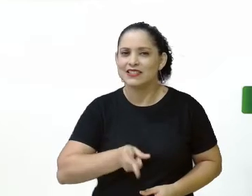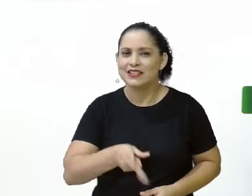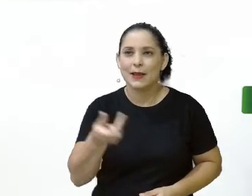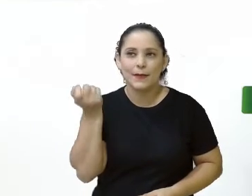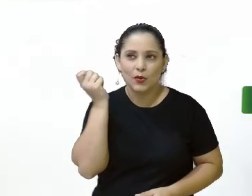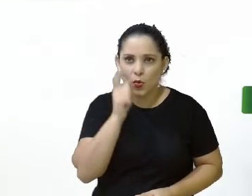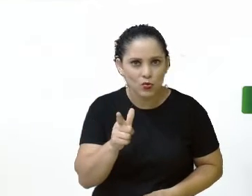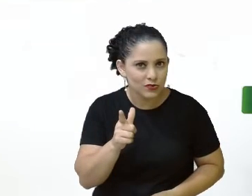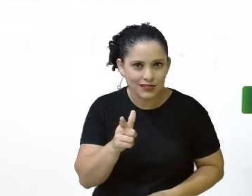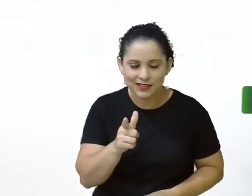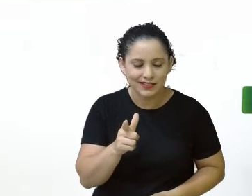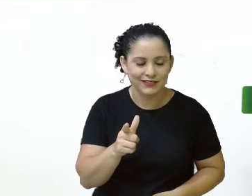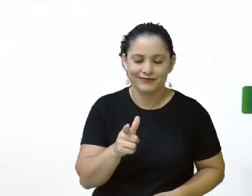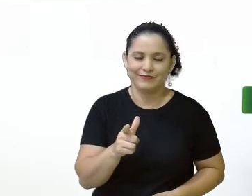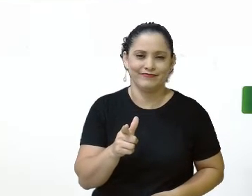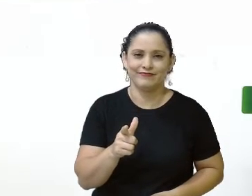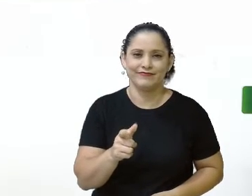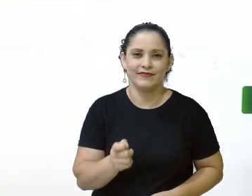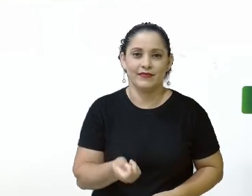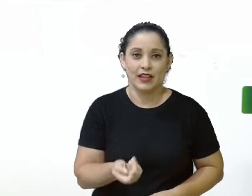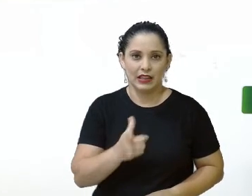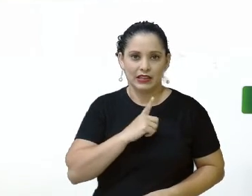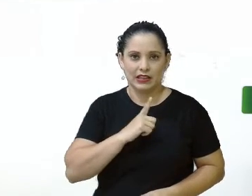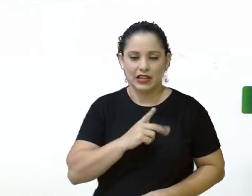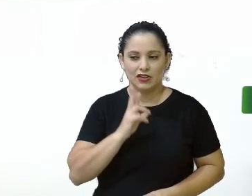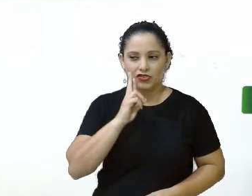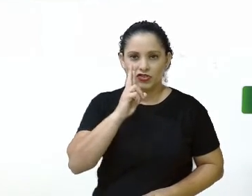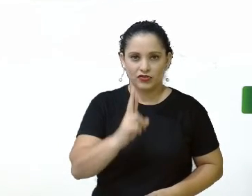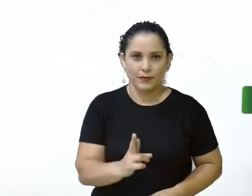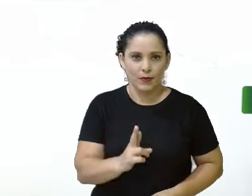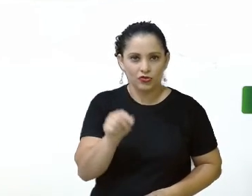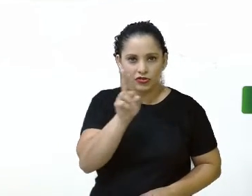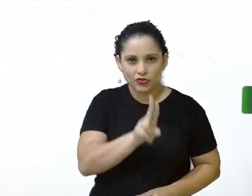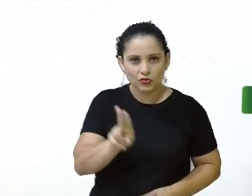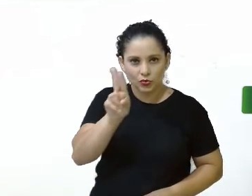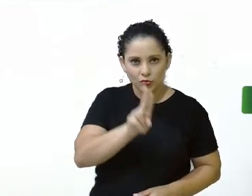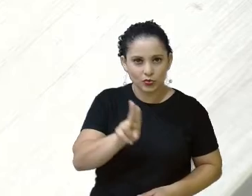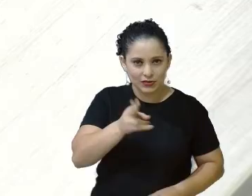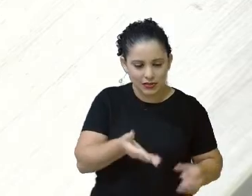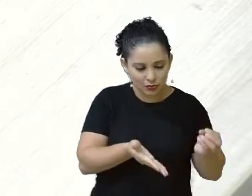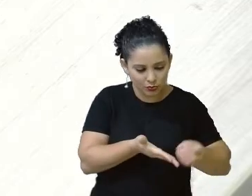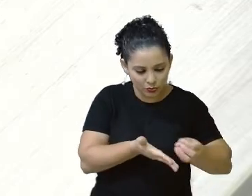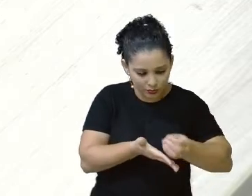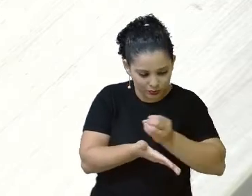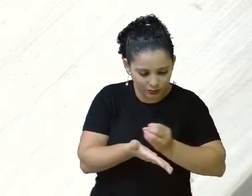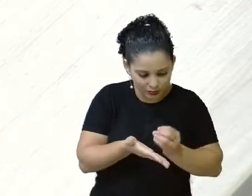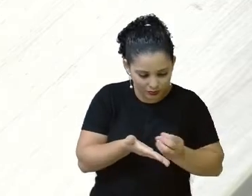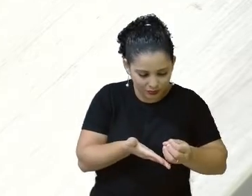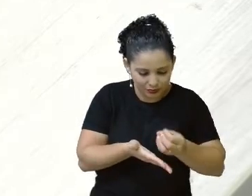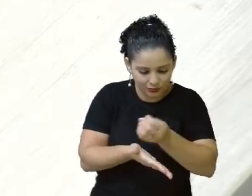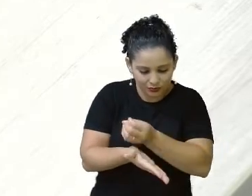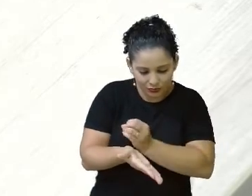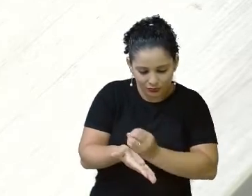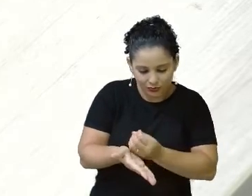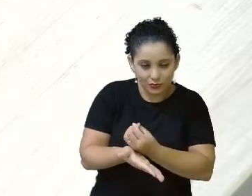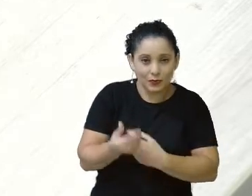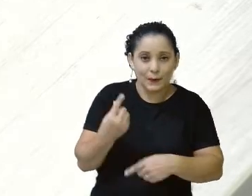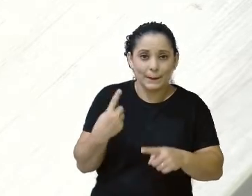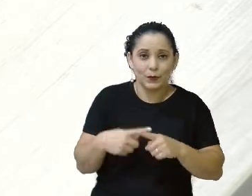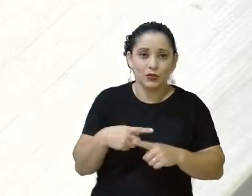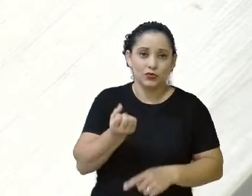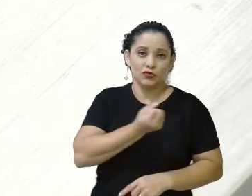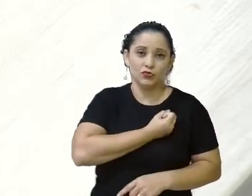conseguir colocar os resultados e as contas numa mancala como essa, é porque os